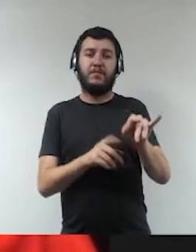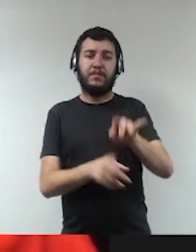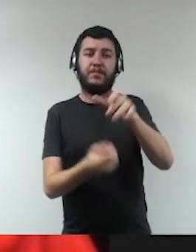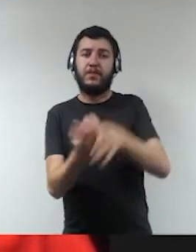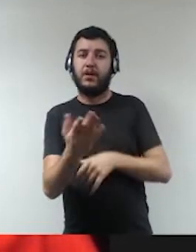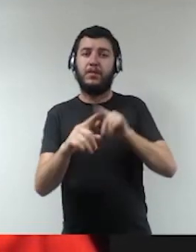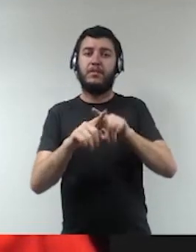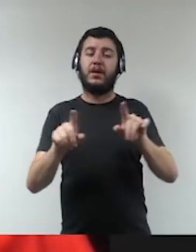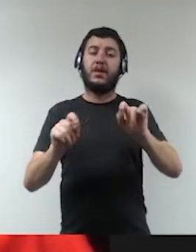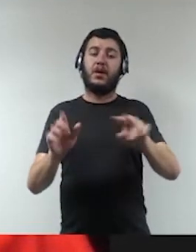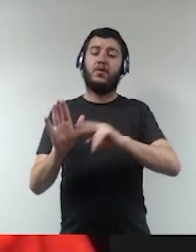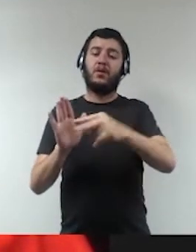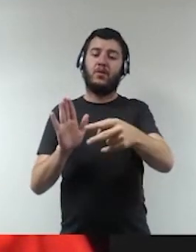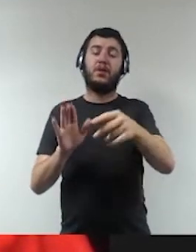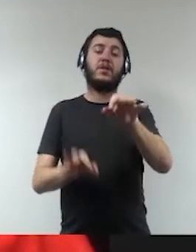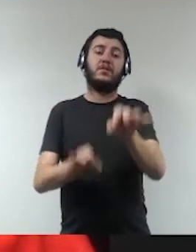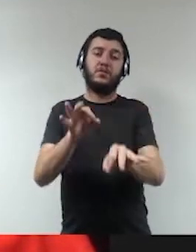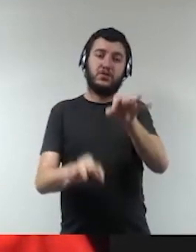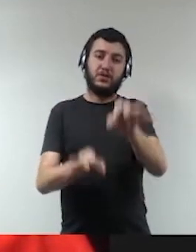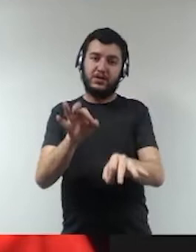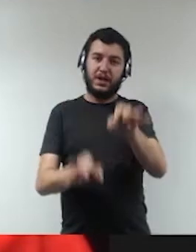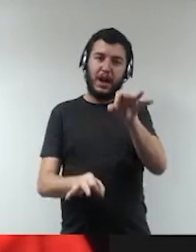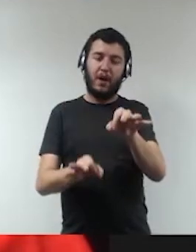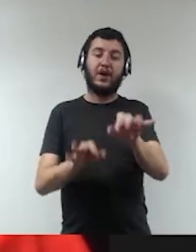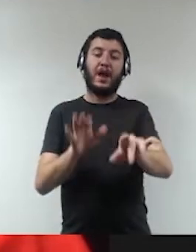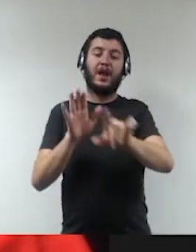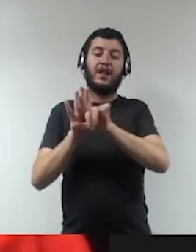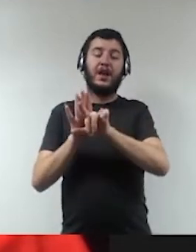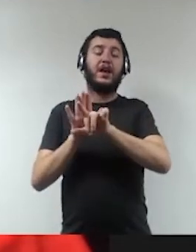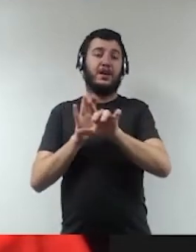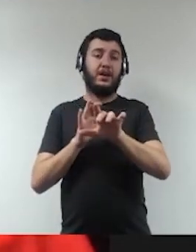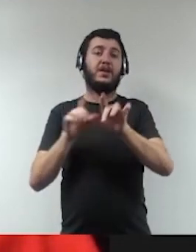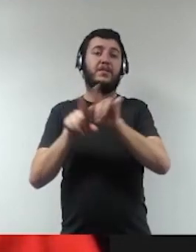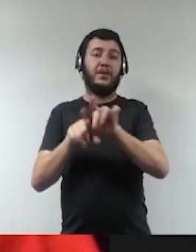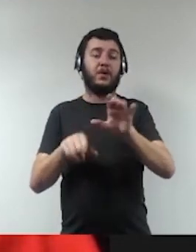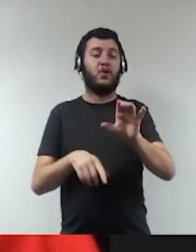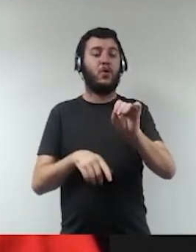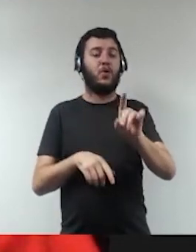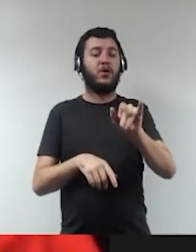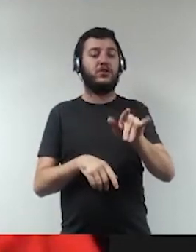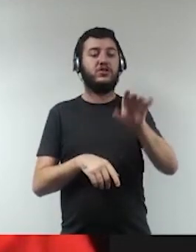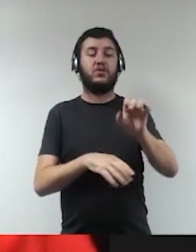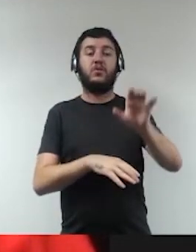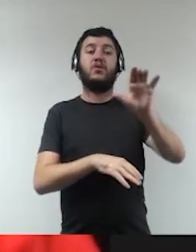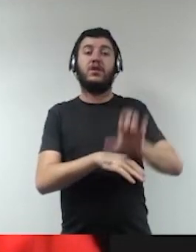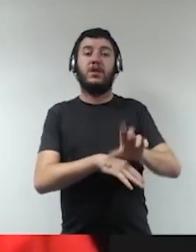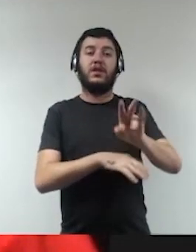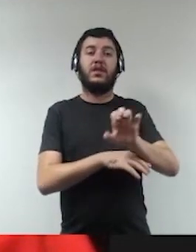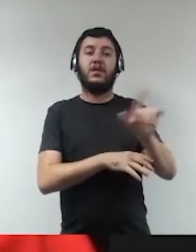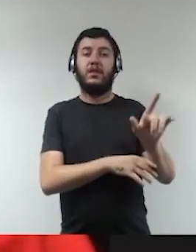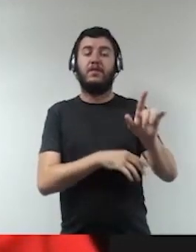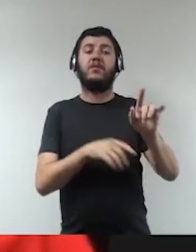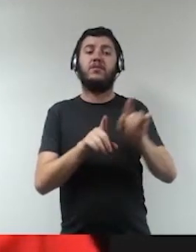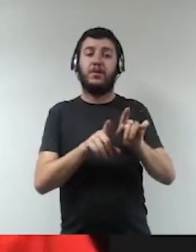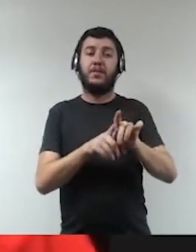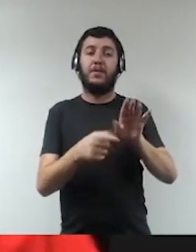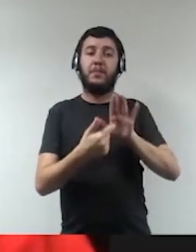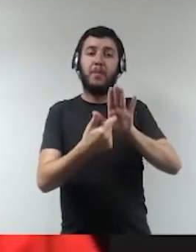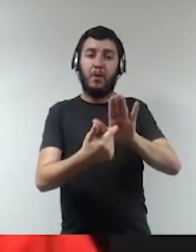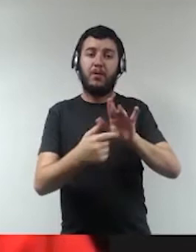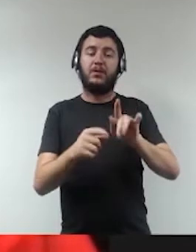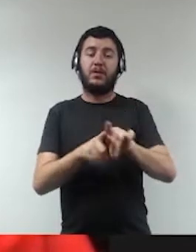consequencialismo judicial na Lei de Introdução ao Código Civil trouxe importantes disposições sobre segurança jurídica, tema